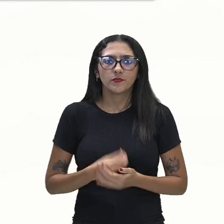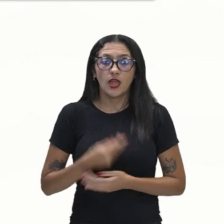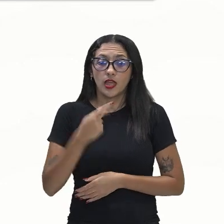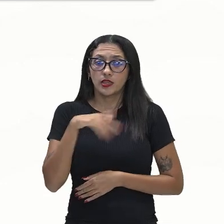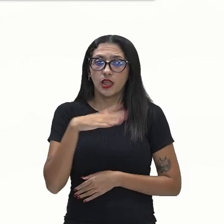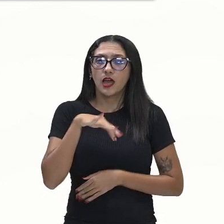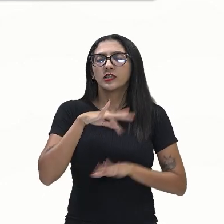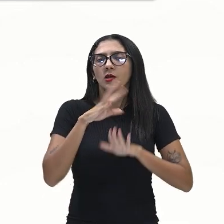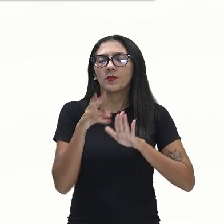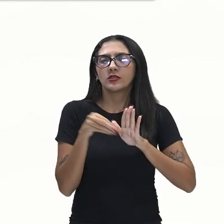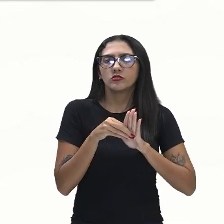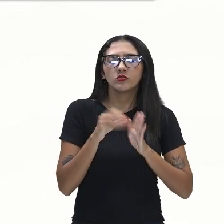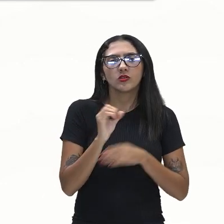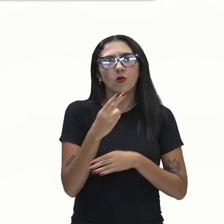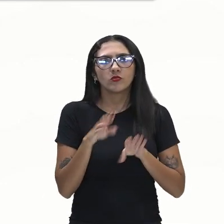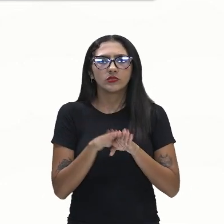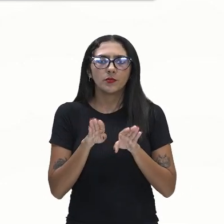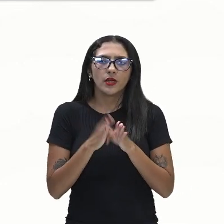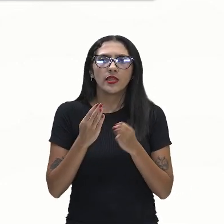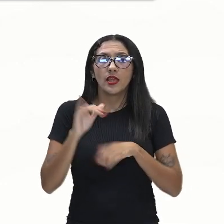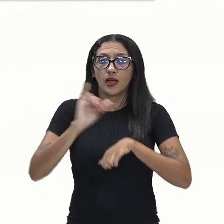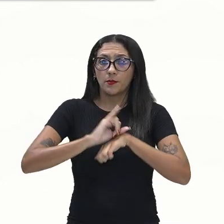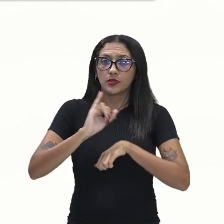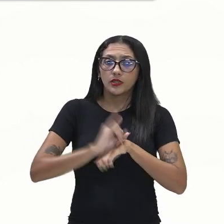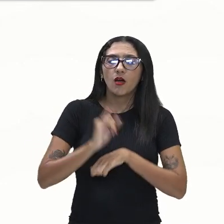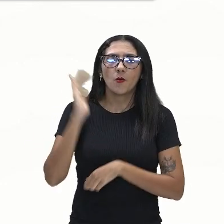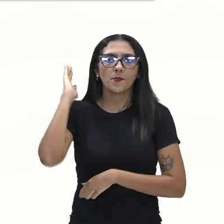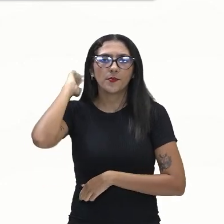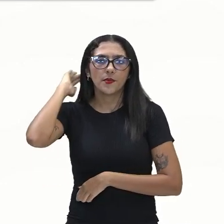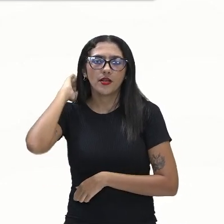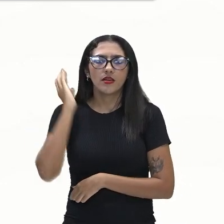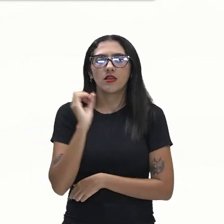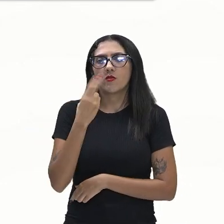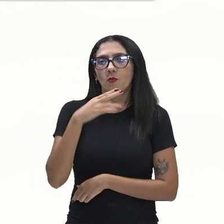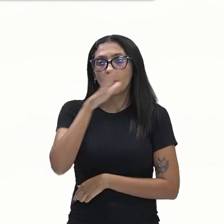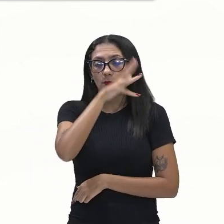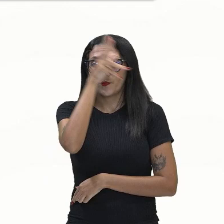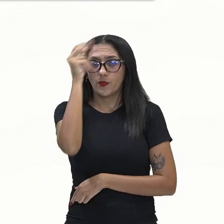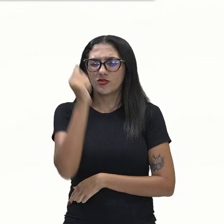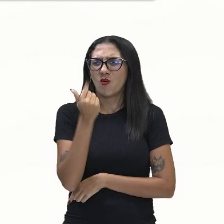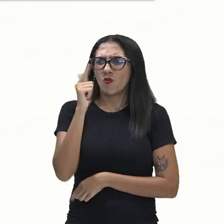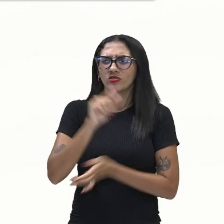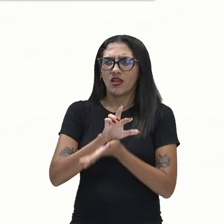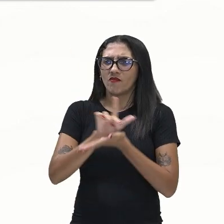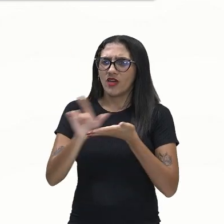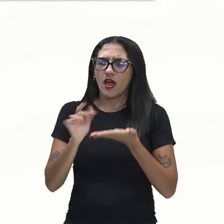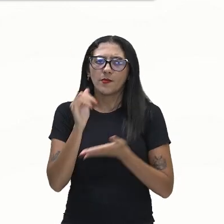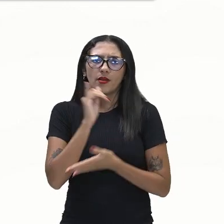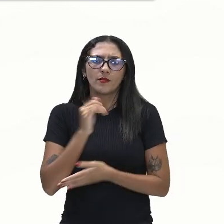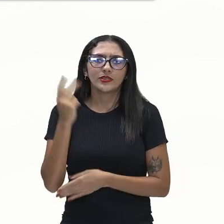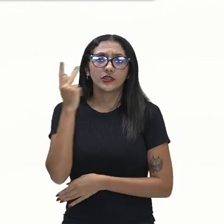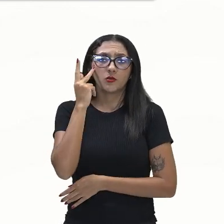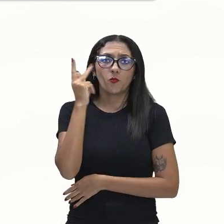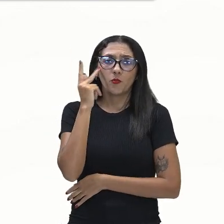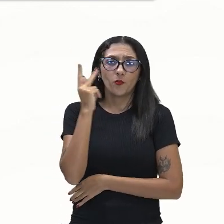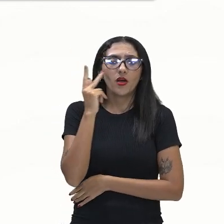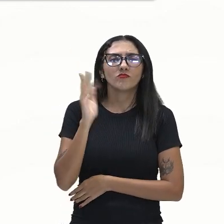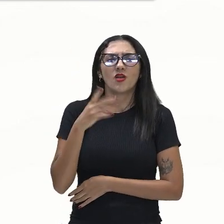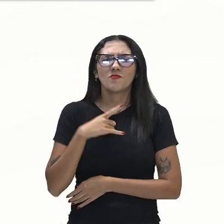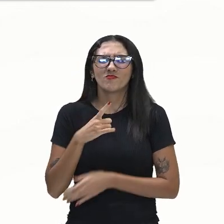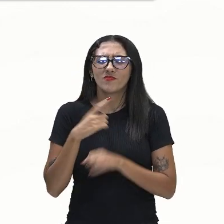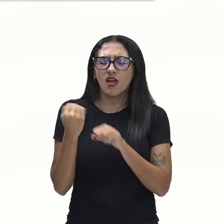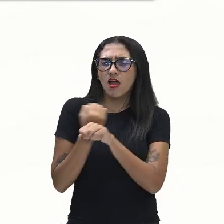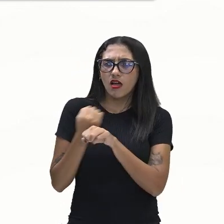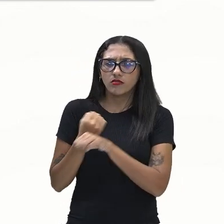né, capitais como Belém, Manaus e outras capitais no Brasil, como São Paulo, que já há várias décadas